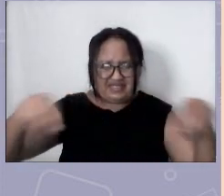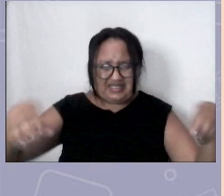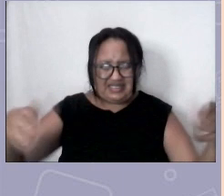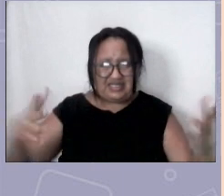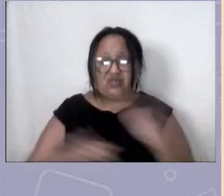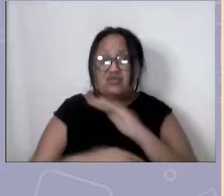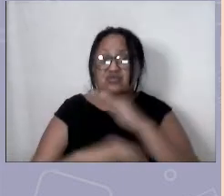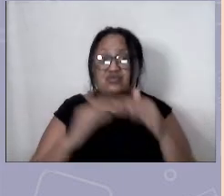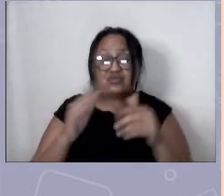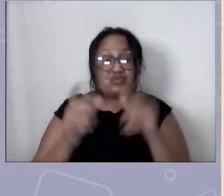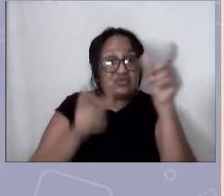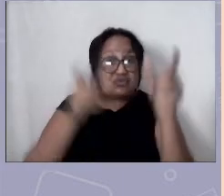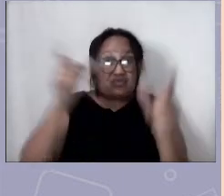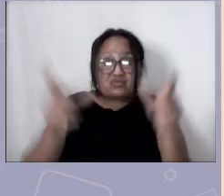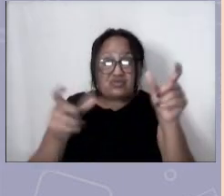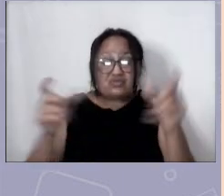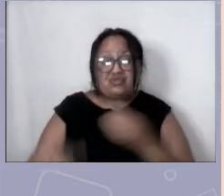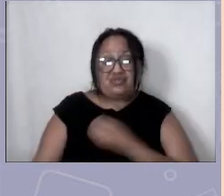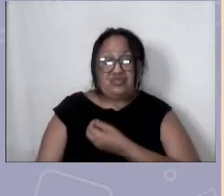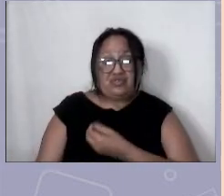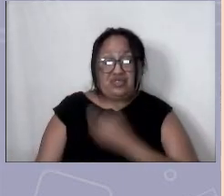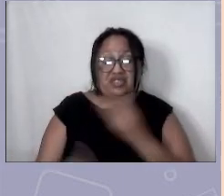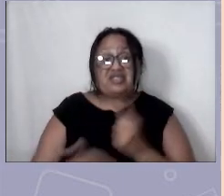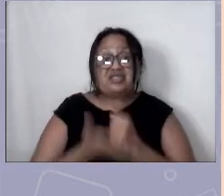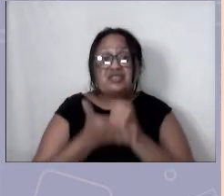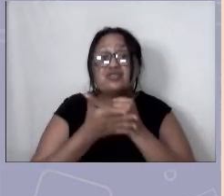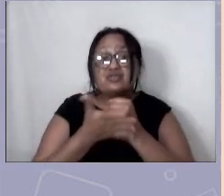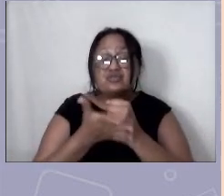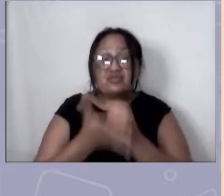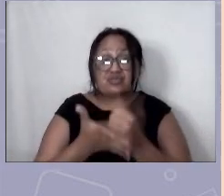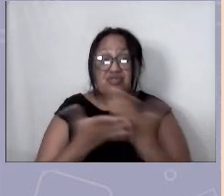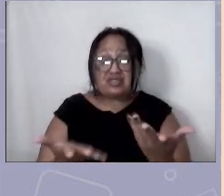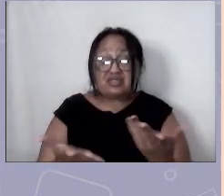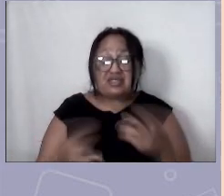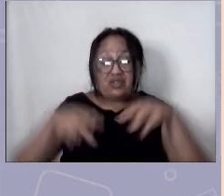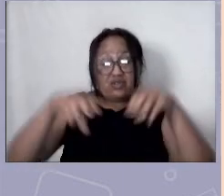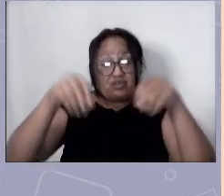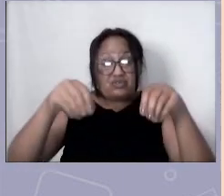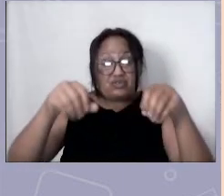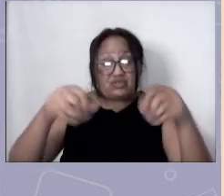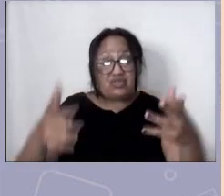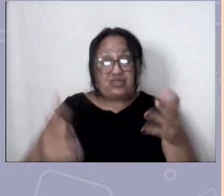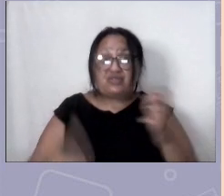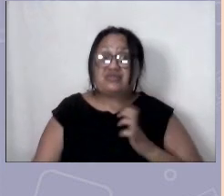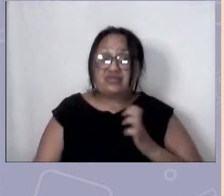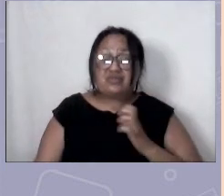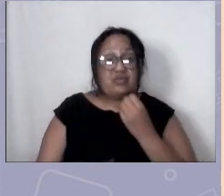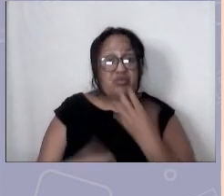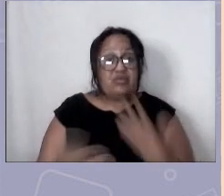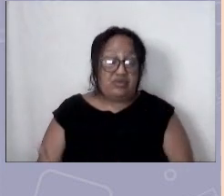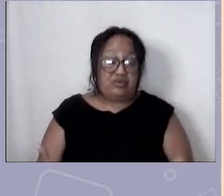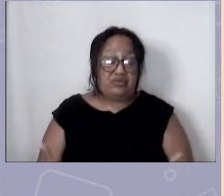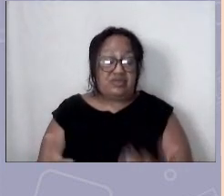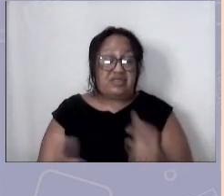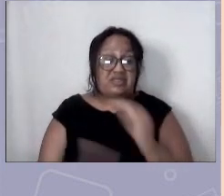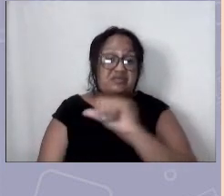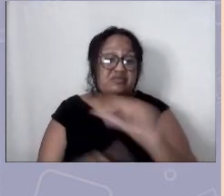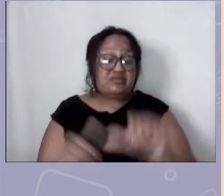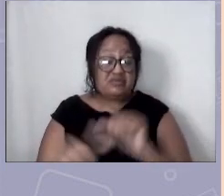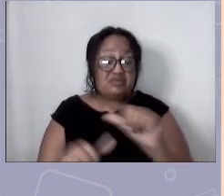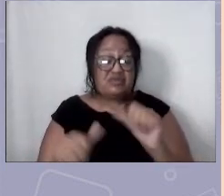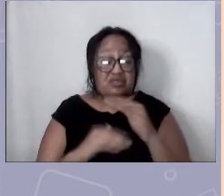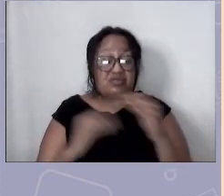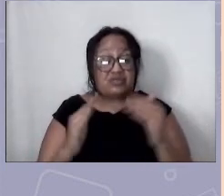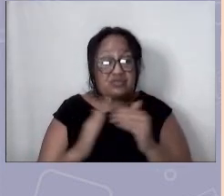que contribuem para o enriquecimento desse solo então acaba empobrecendo o solo e altera toda essa condição físico-química do solo